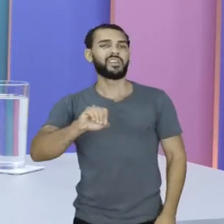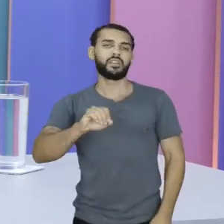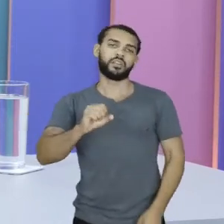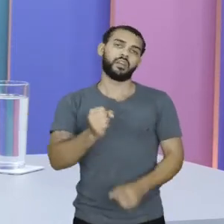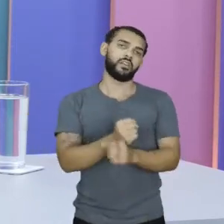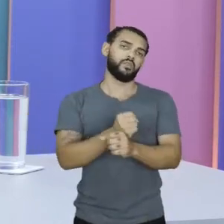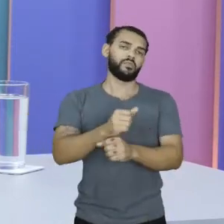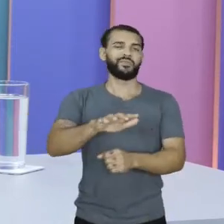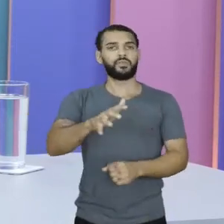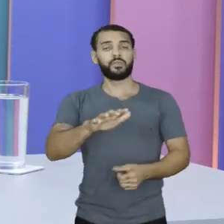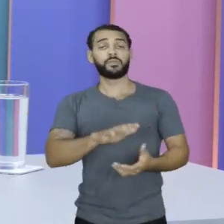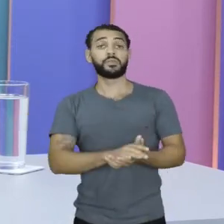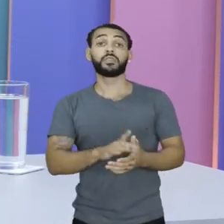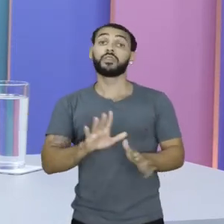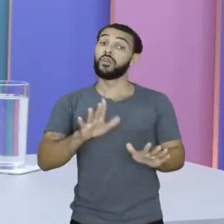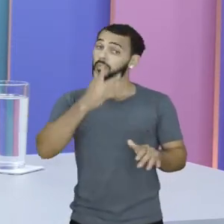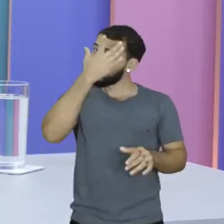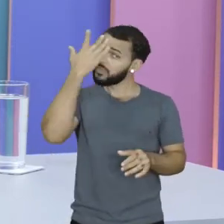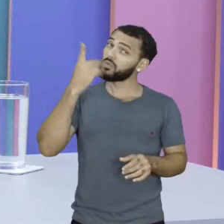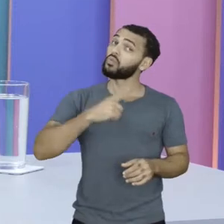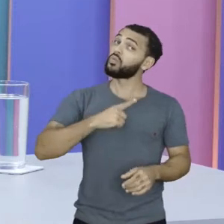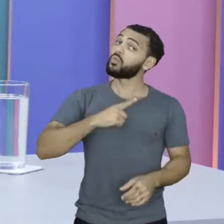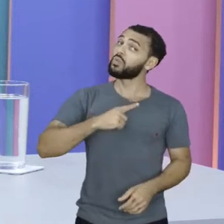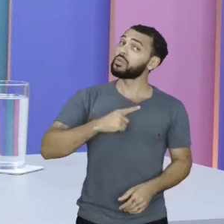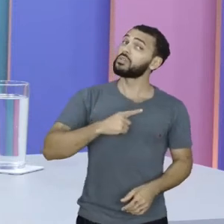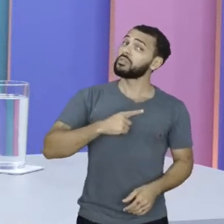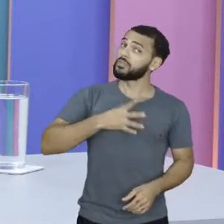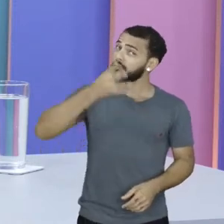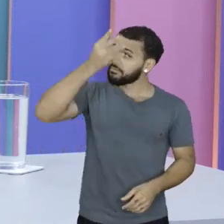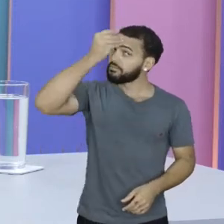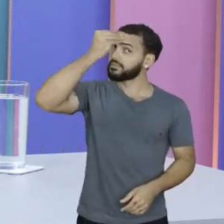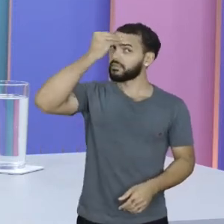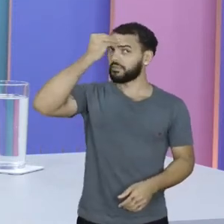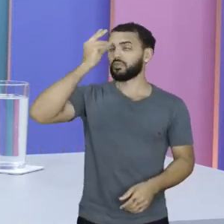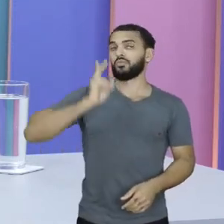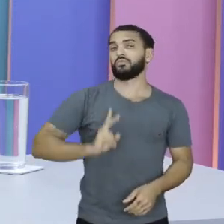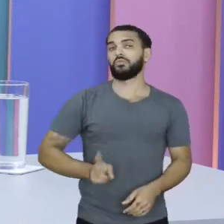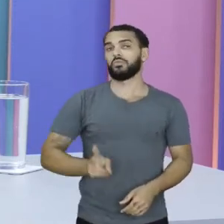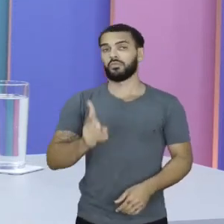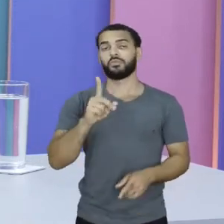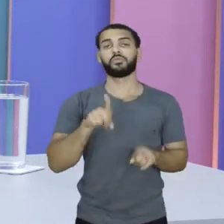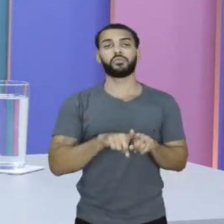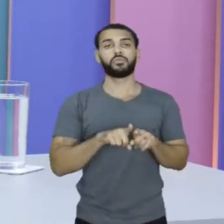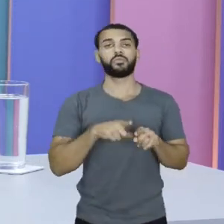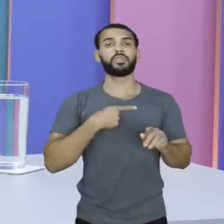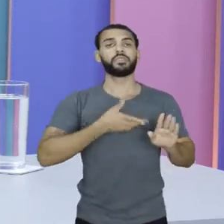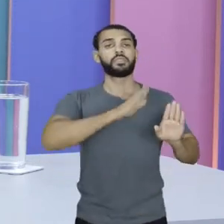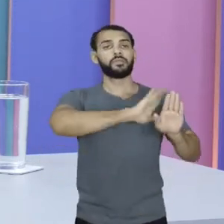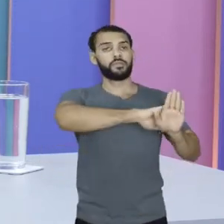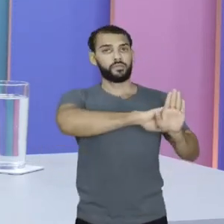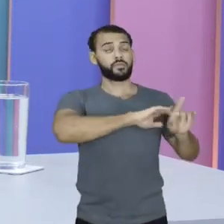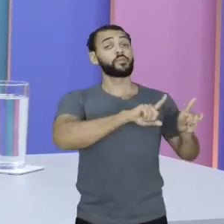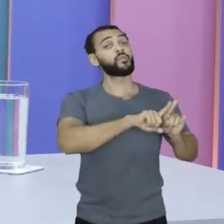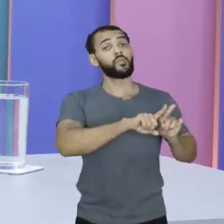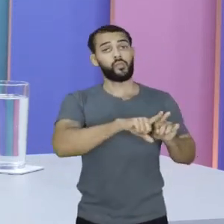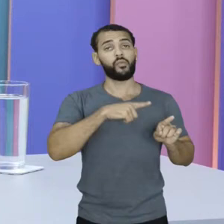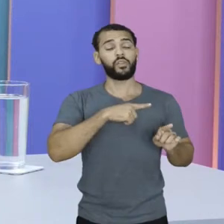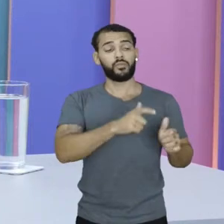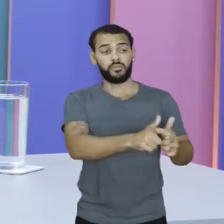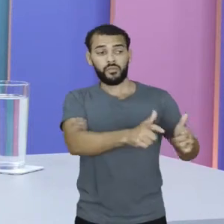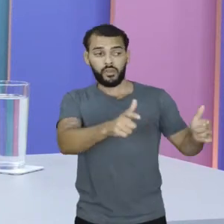memória, nas práticas, né, e na ideologia de boa parte da sociedade brasileira, sobretudo os que